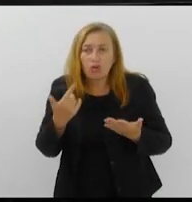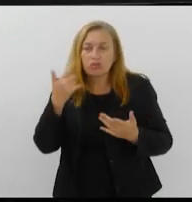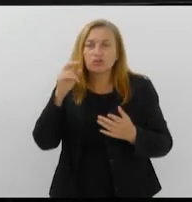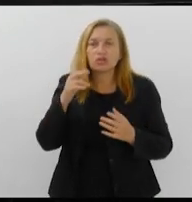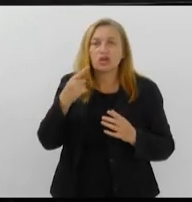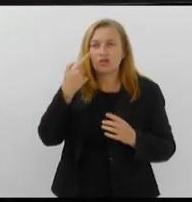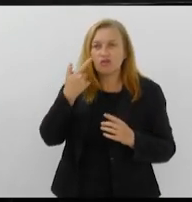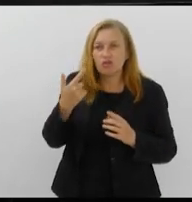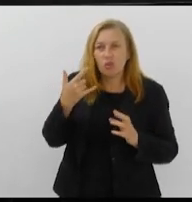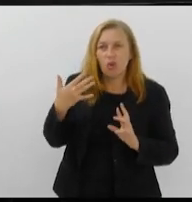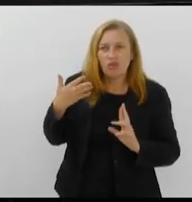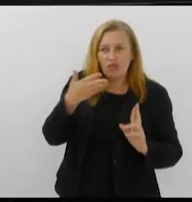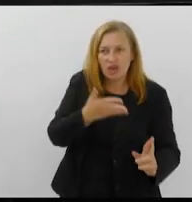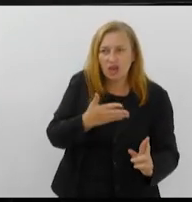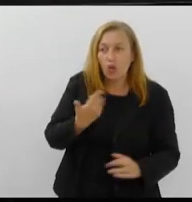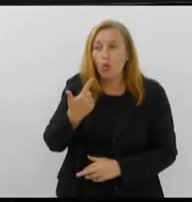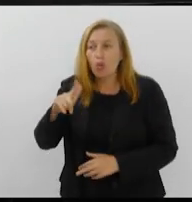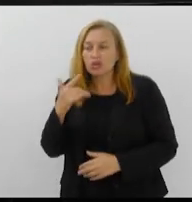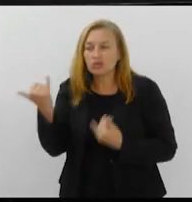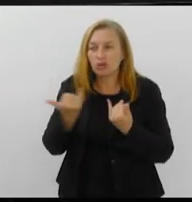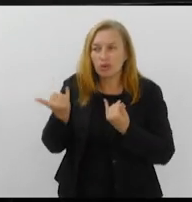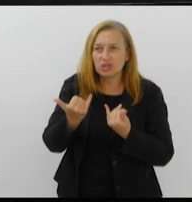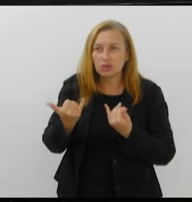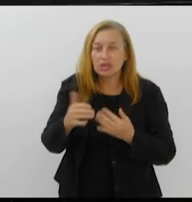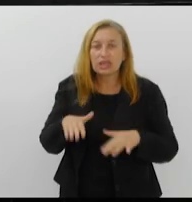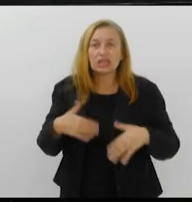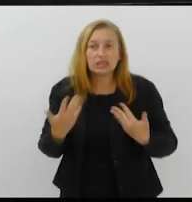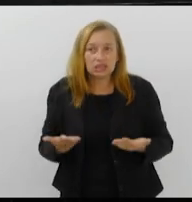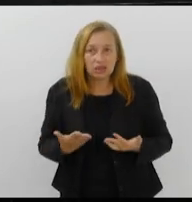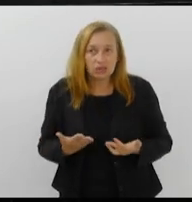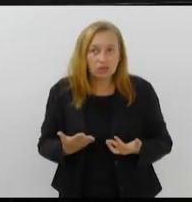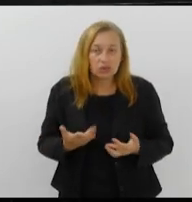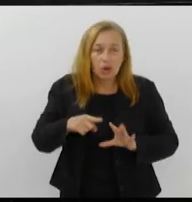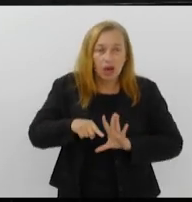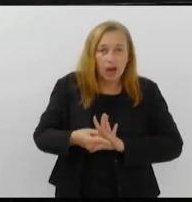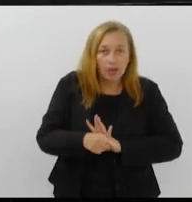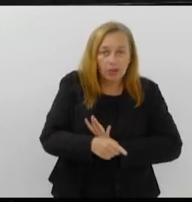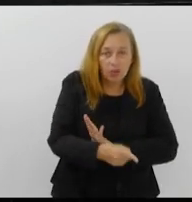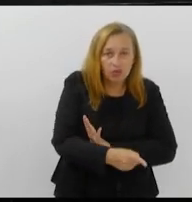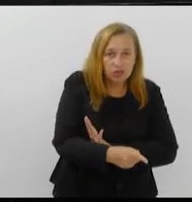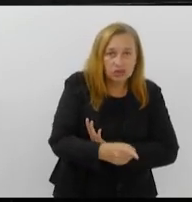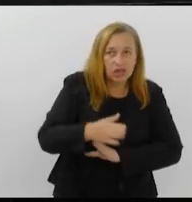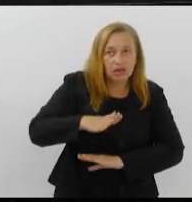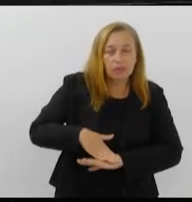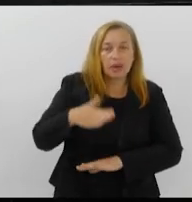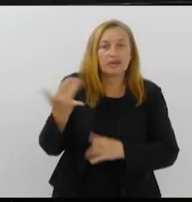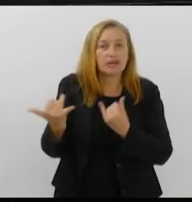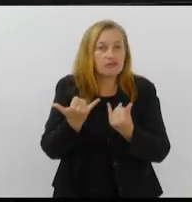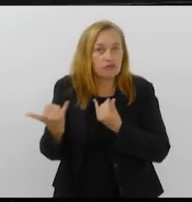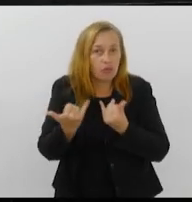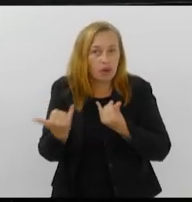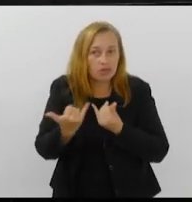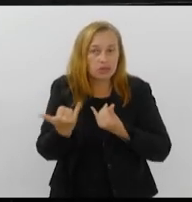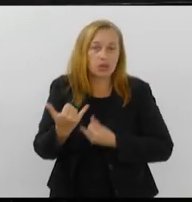sobre isso? Você viu outra informação? Então, aguçar... desde a mais tenra idade, o